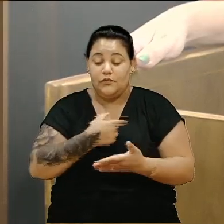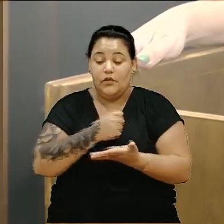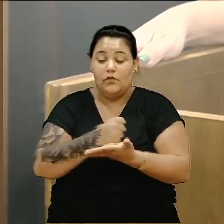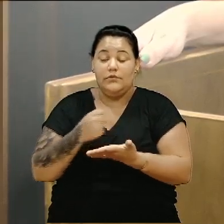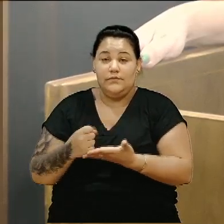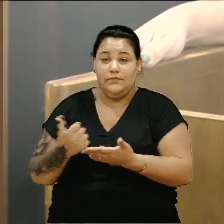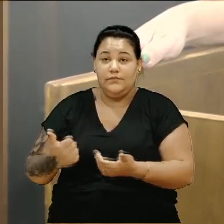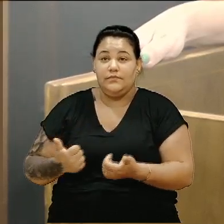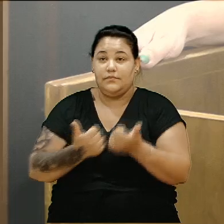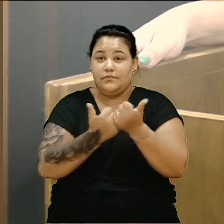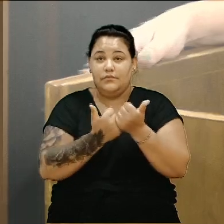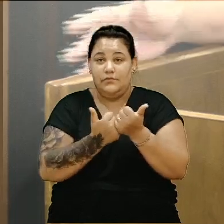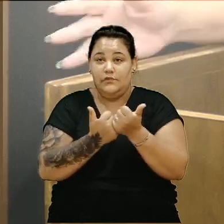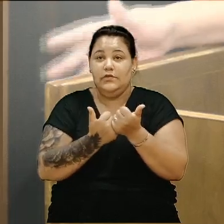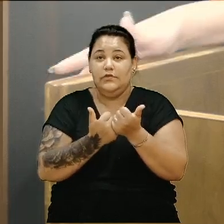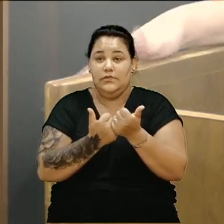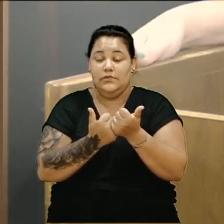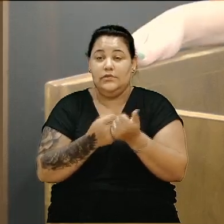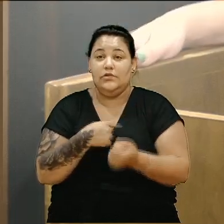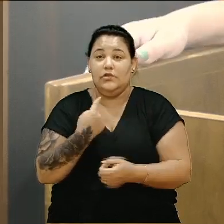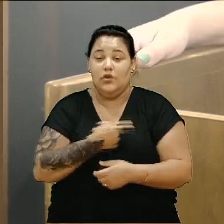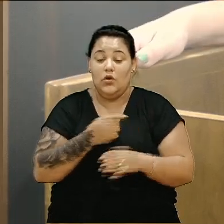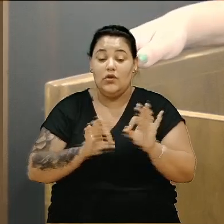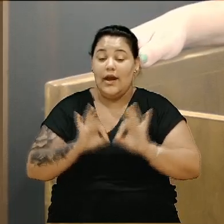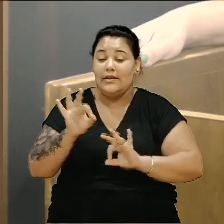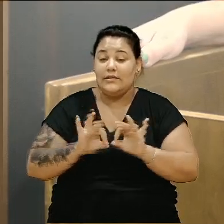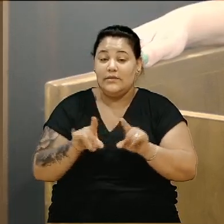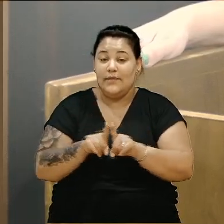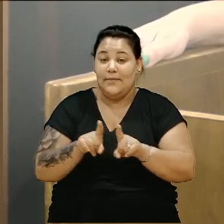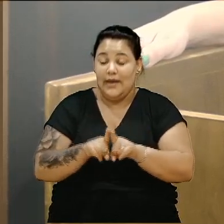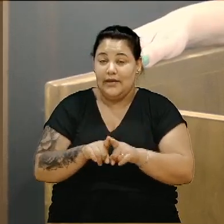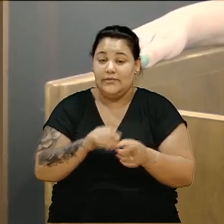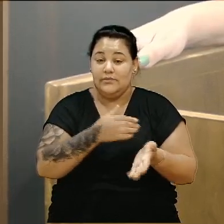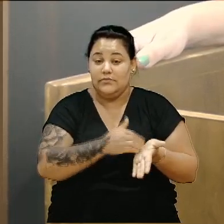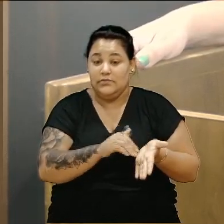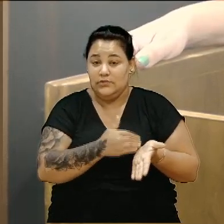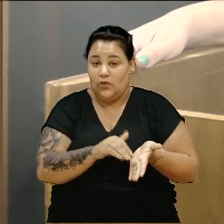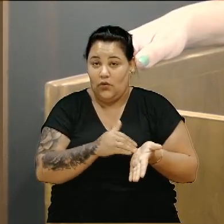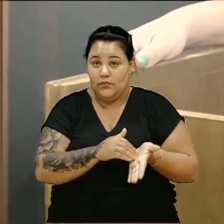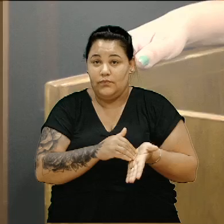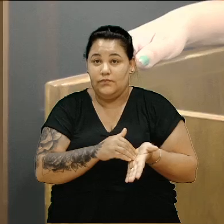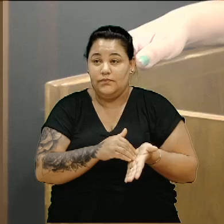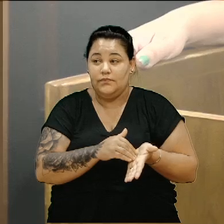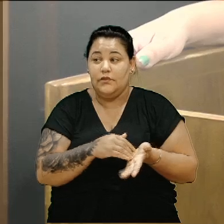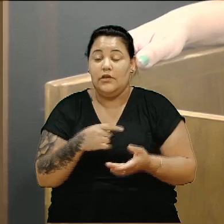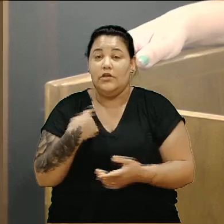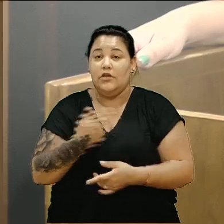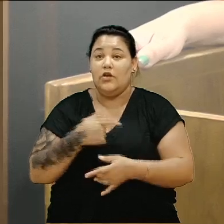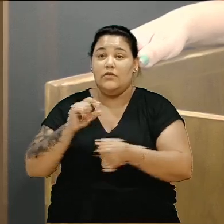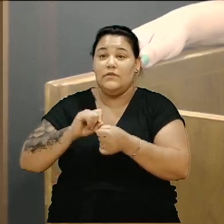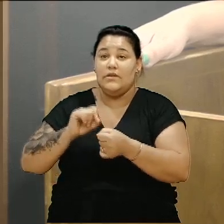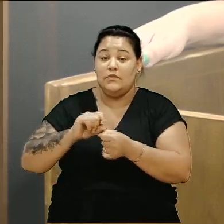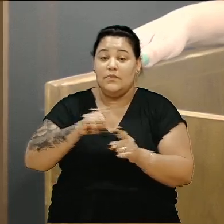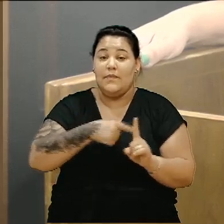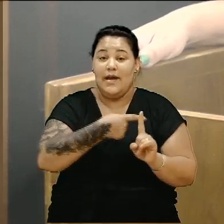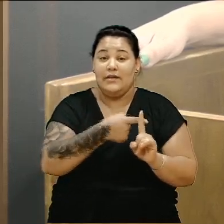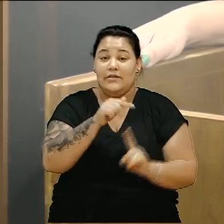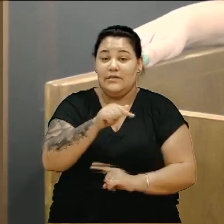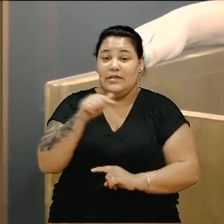assessoria e a gente organizou a questão do gabinete, e fizemos mais de